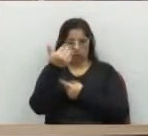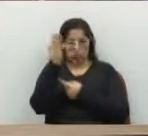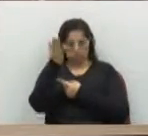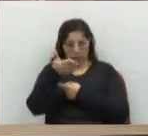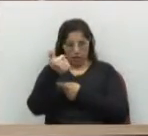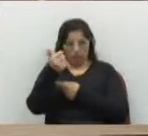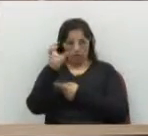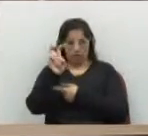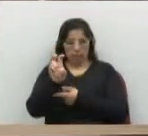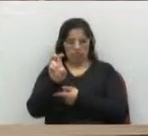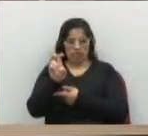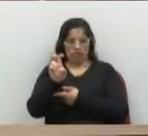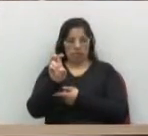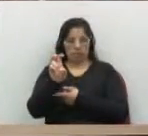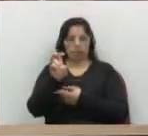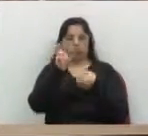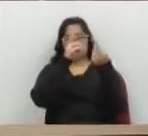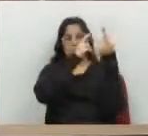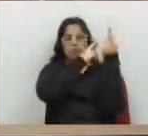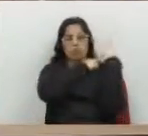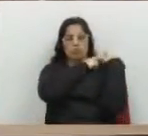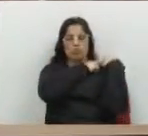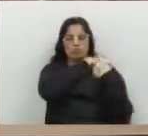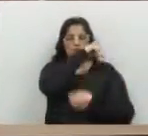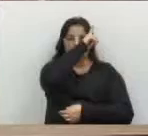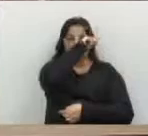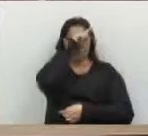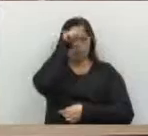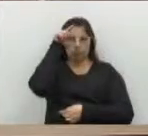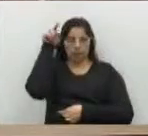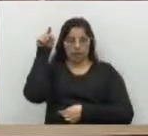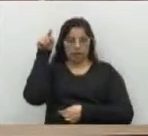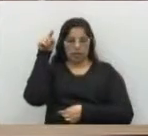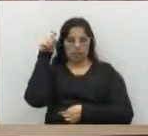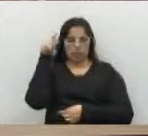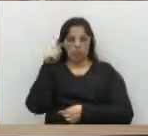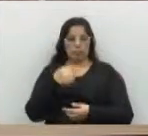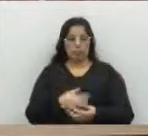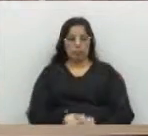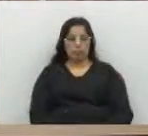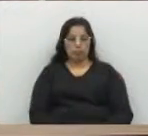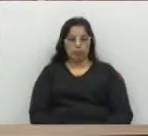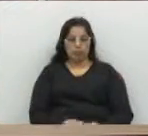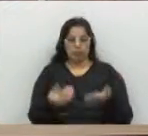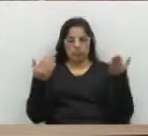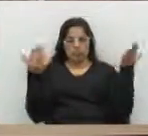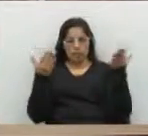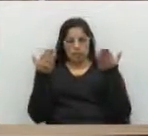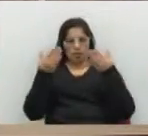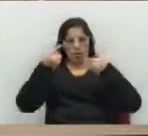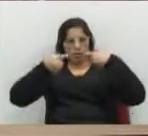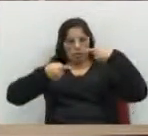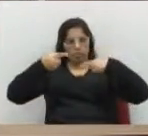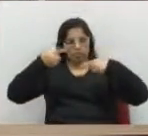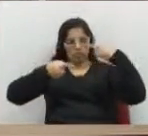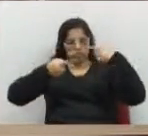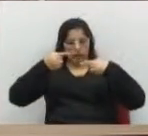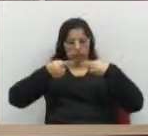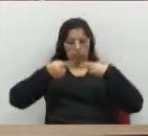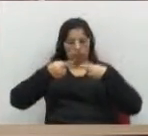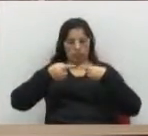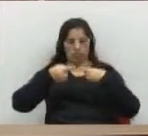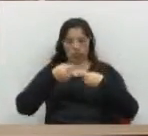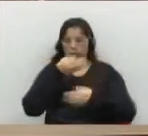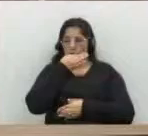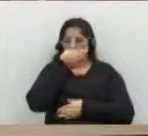504/2015, autora, vereadora doutora Mayra da Costa. Requerimento 504 da vereadora doutora Mayra está em discussão.